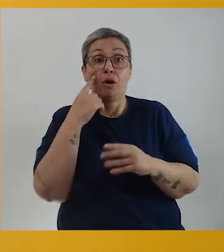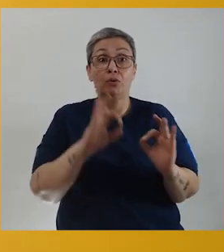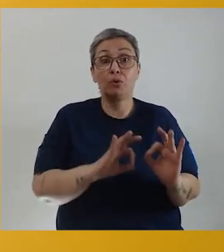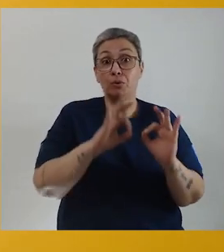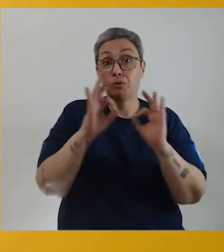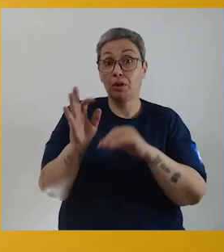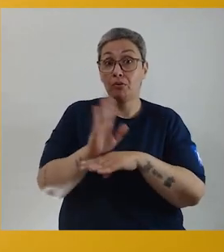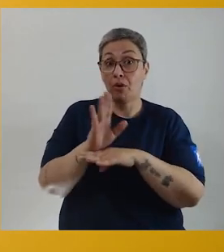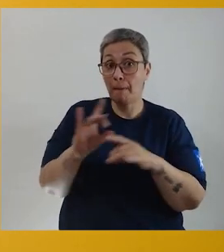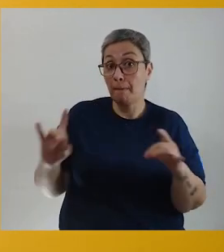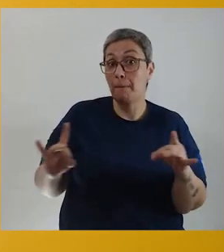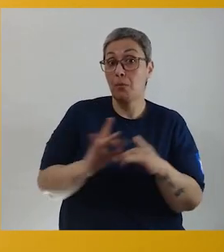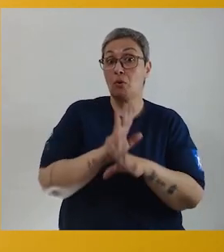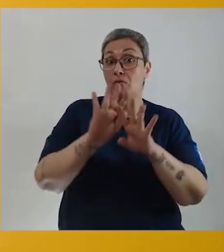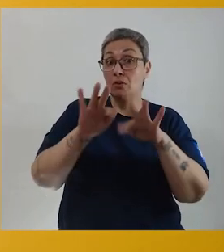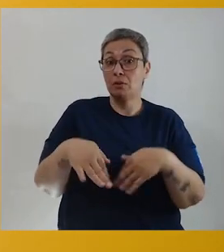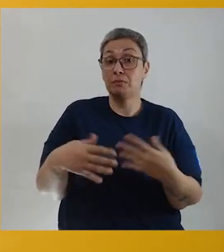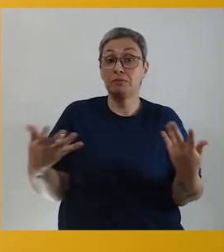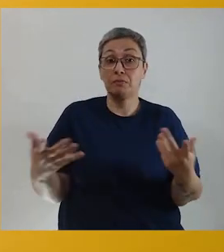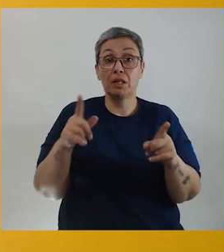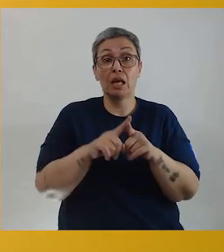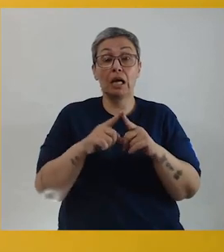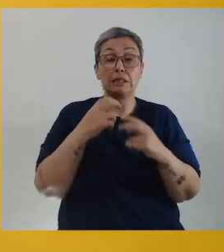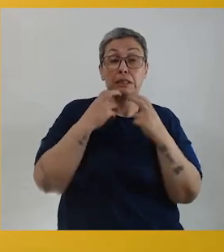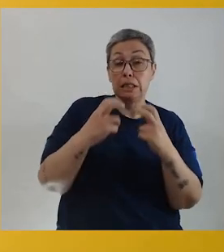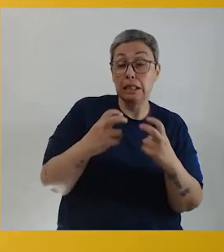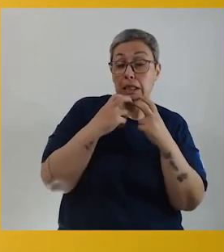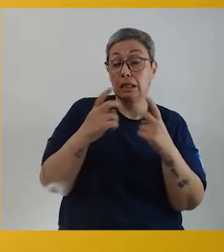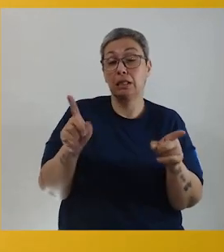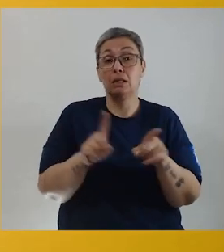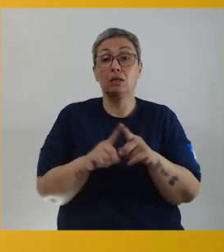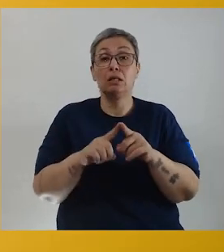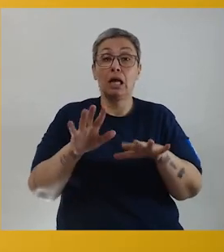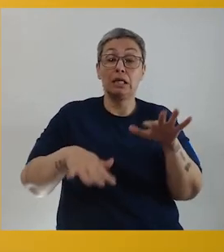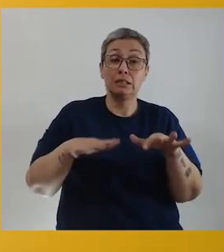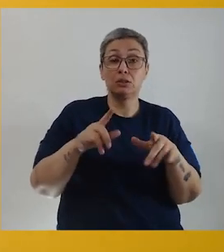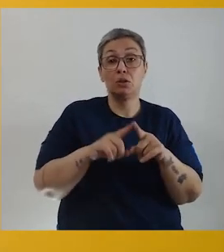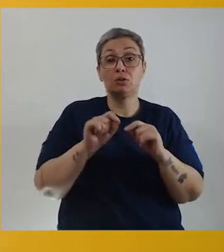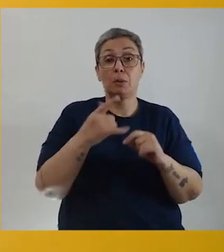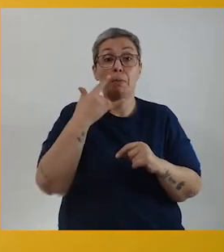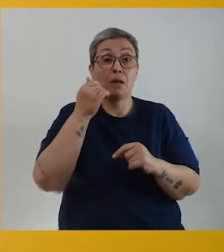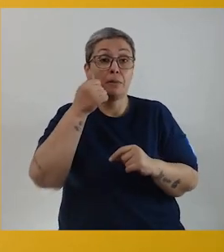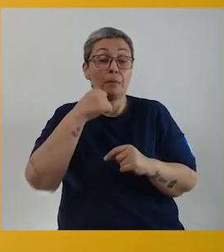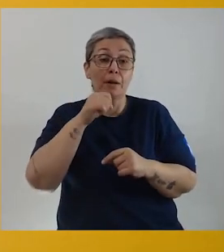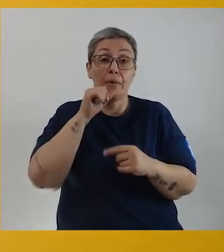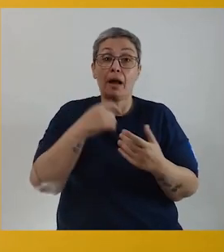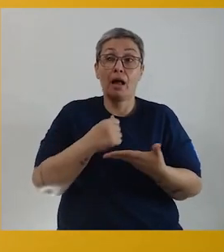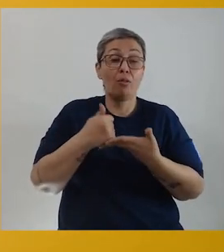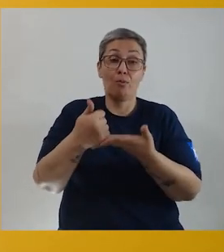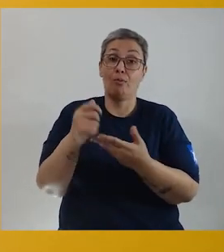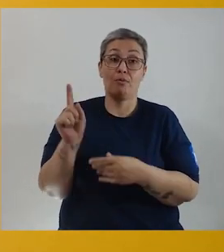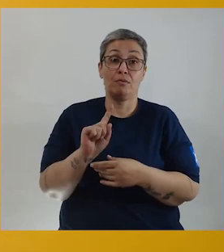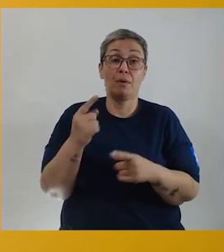assistir, né, um filme completo até o final. Ah, ele grita muito. Então, muitas vezes os pais acabam